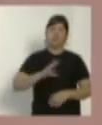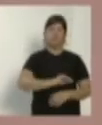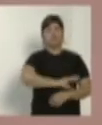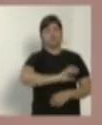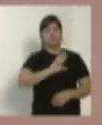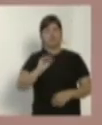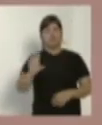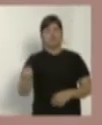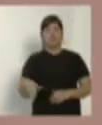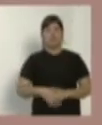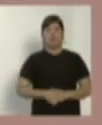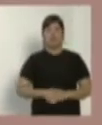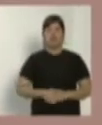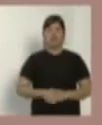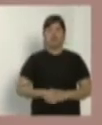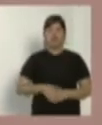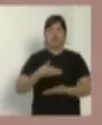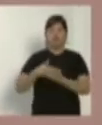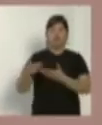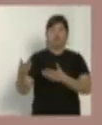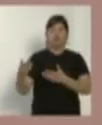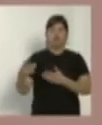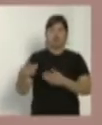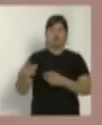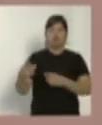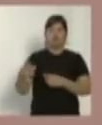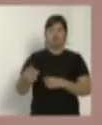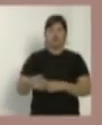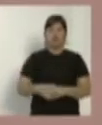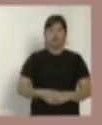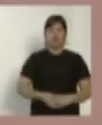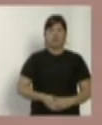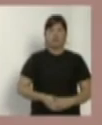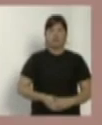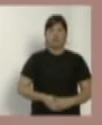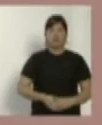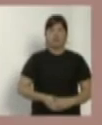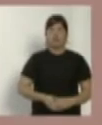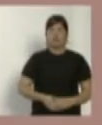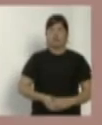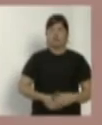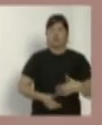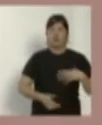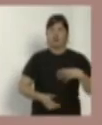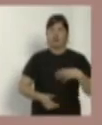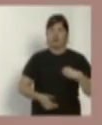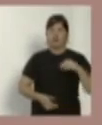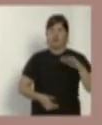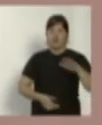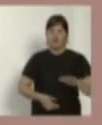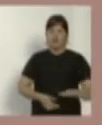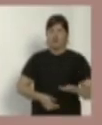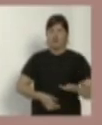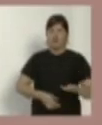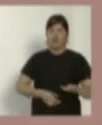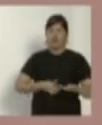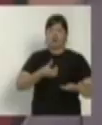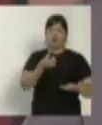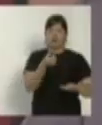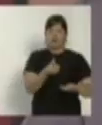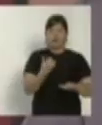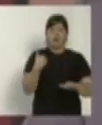começaram a ter relação sexual os três a menina junto com a mãe e fotografaram